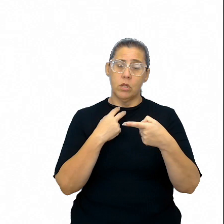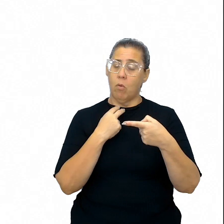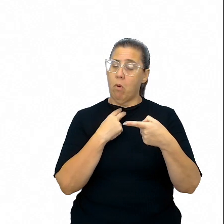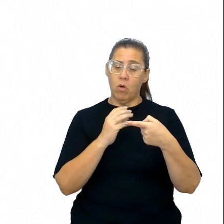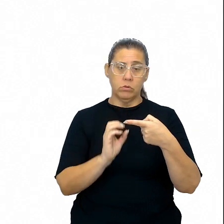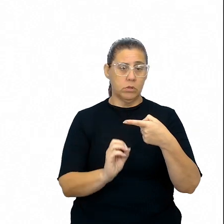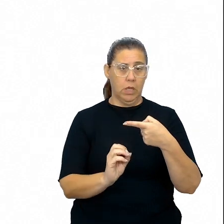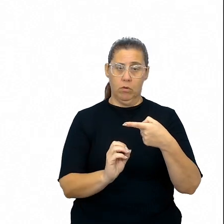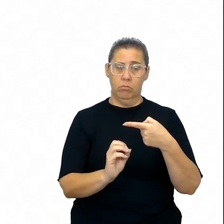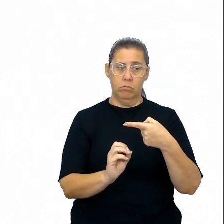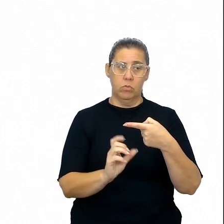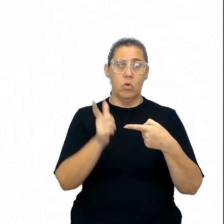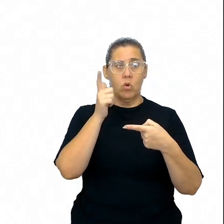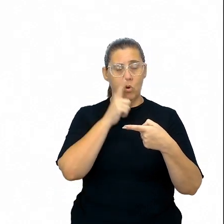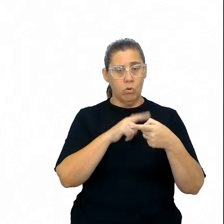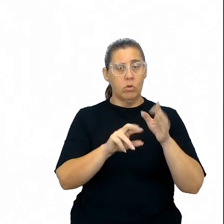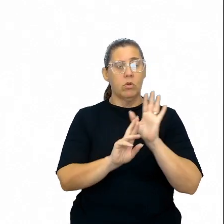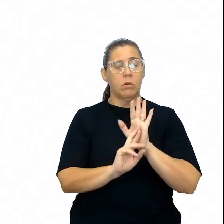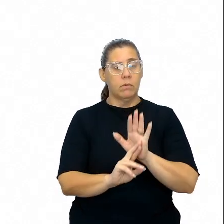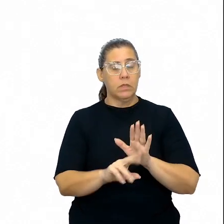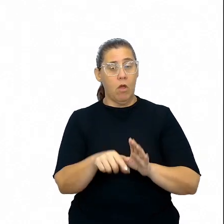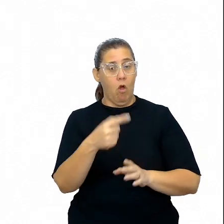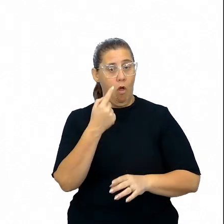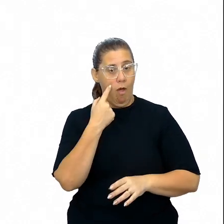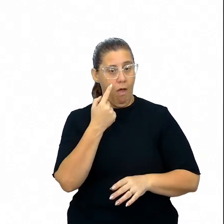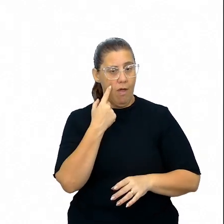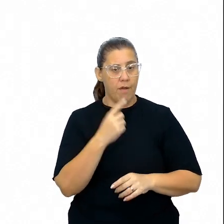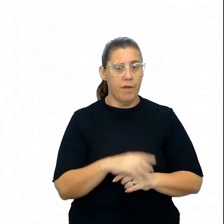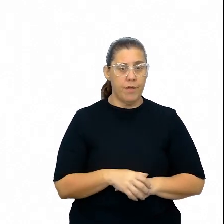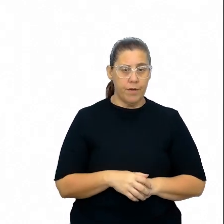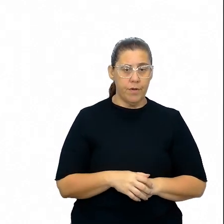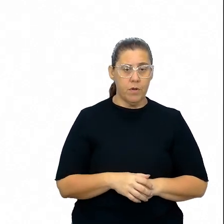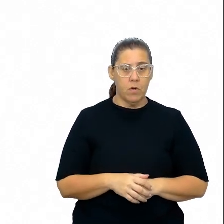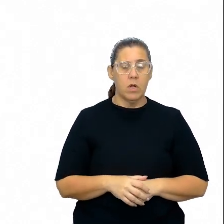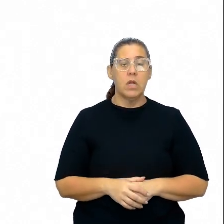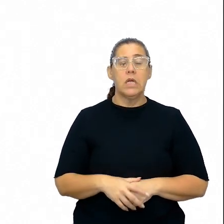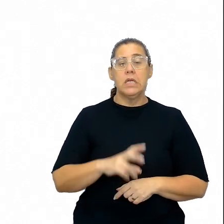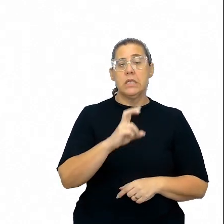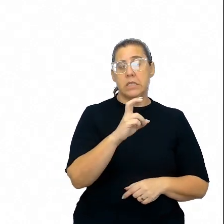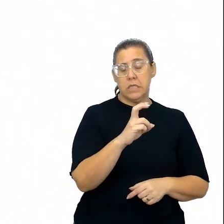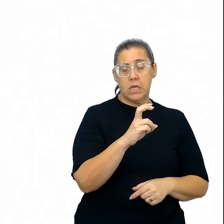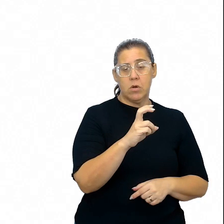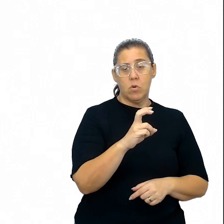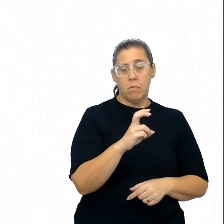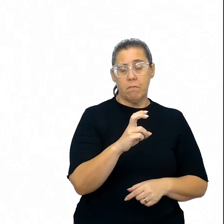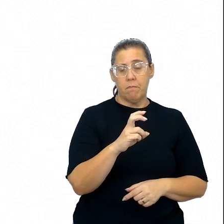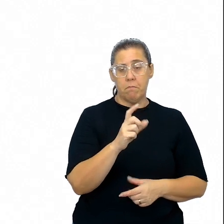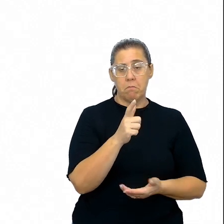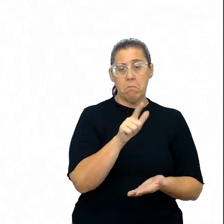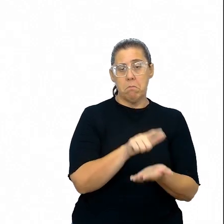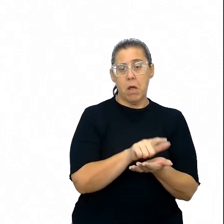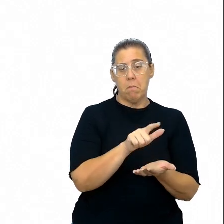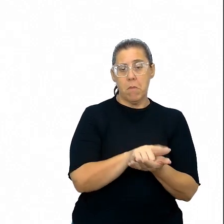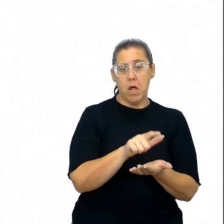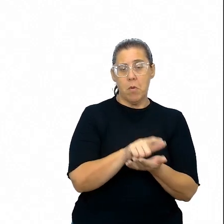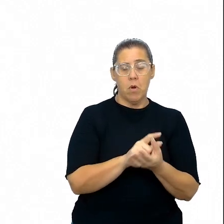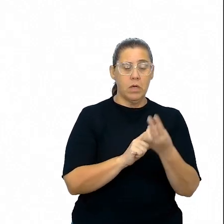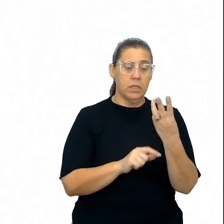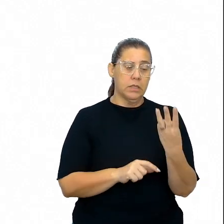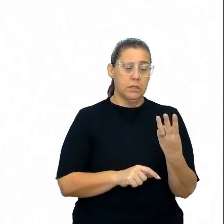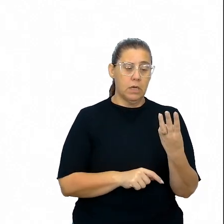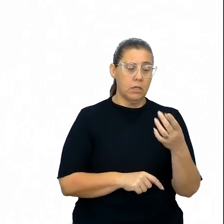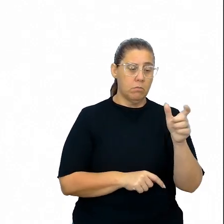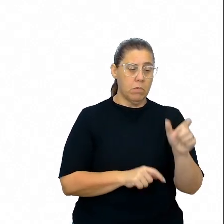ser. Então eu consigo representar, olha que legal para nós, dividir 5 folhas de papel para 3